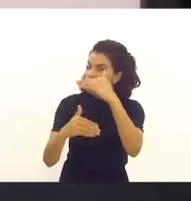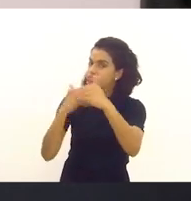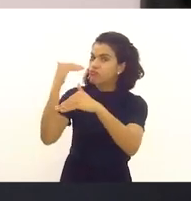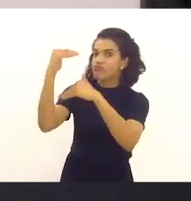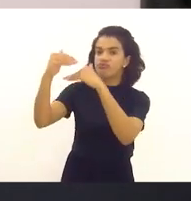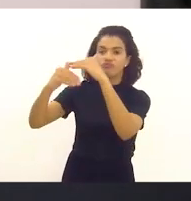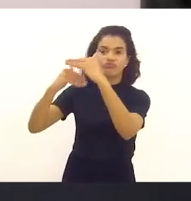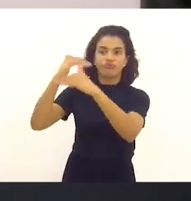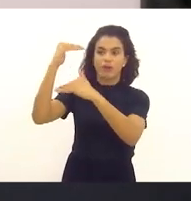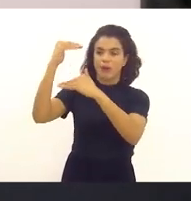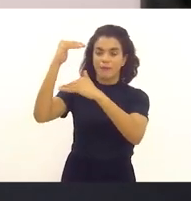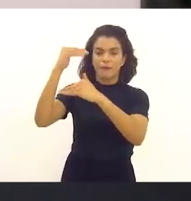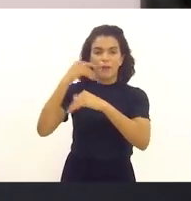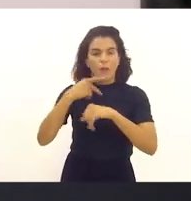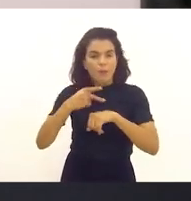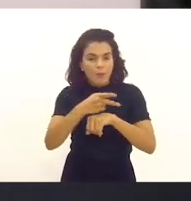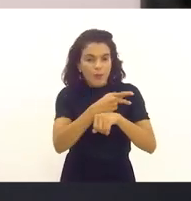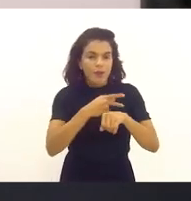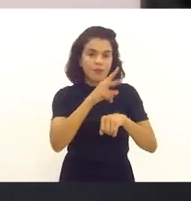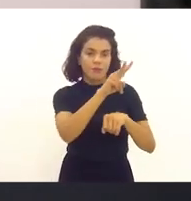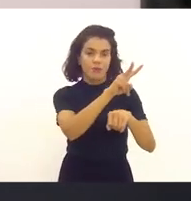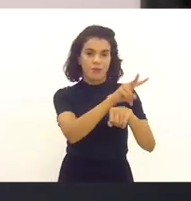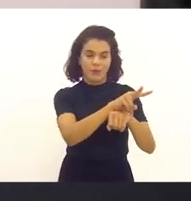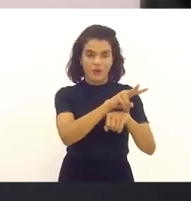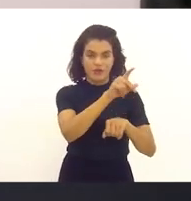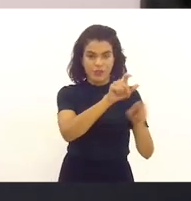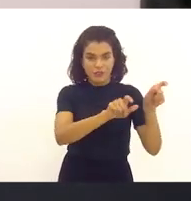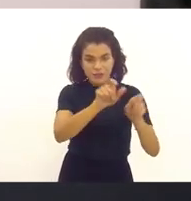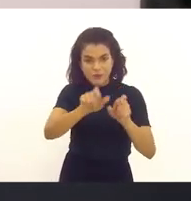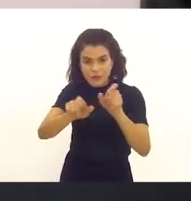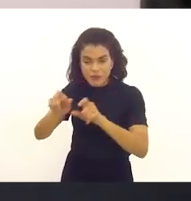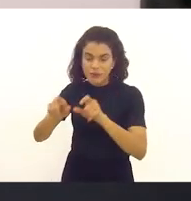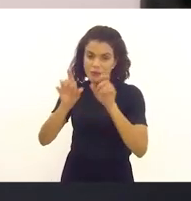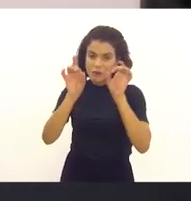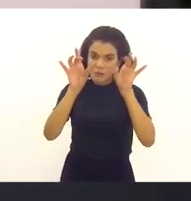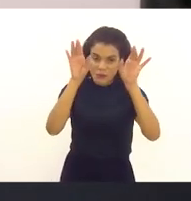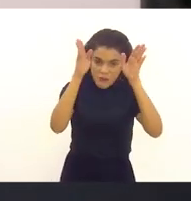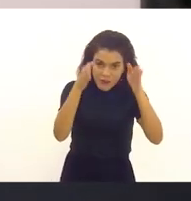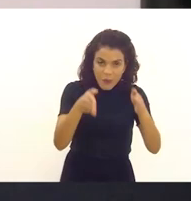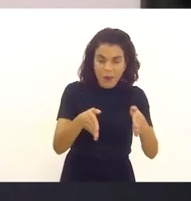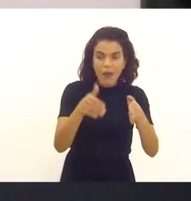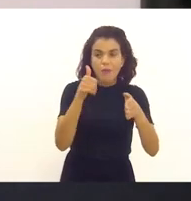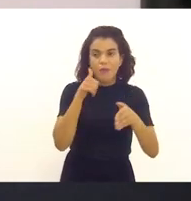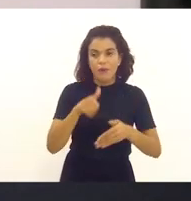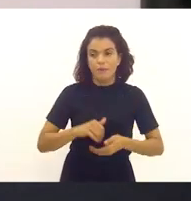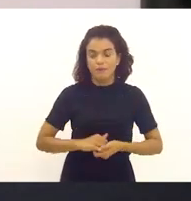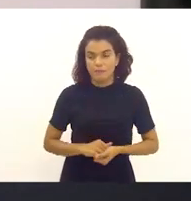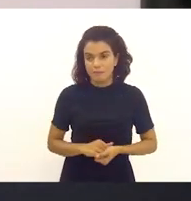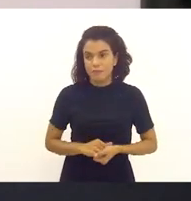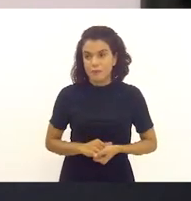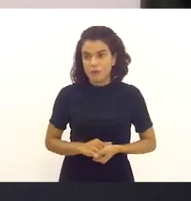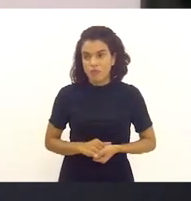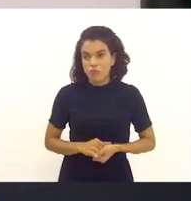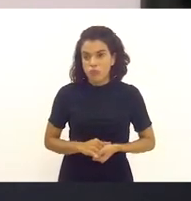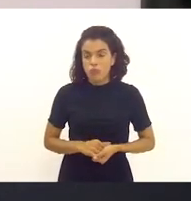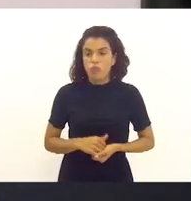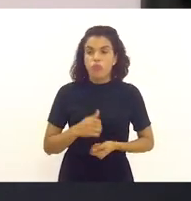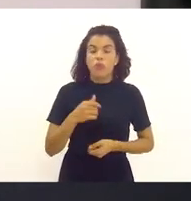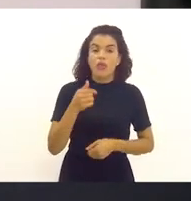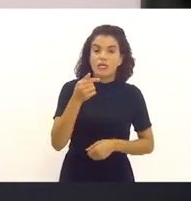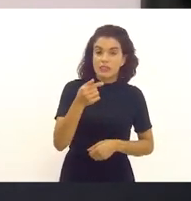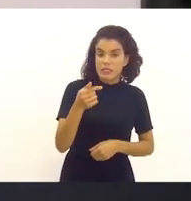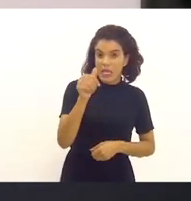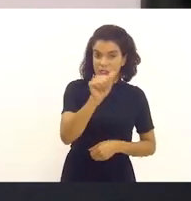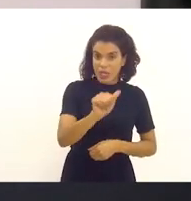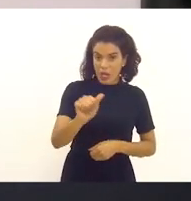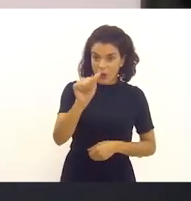já buscando proteger as pessoas aqui em especial as mulheres em 7 de